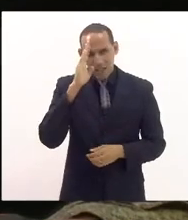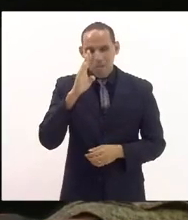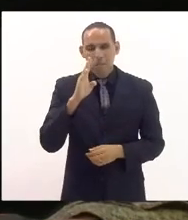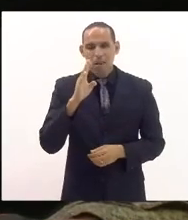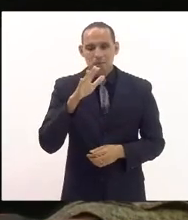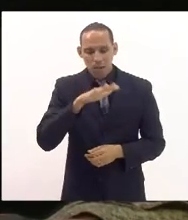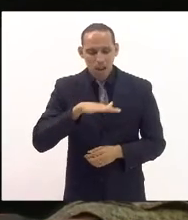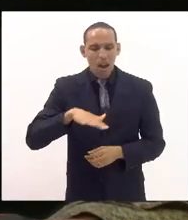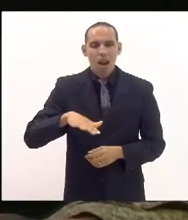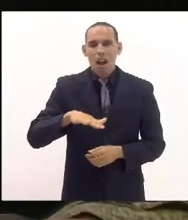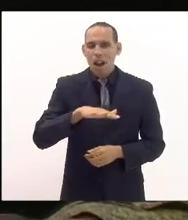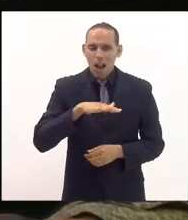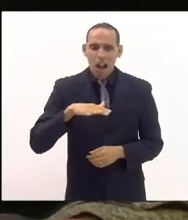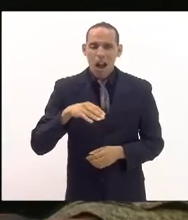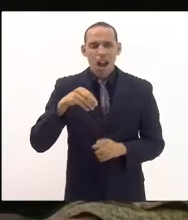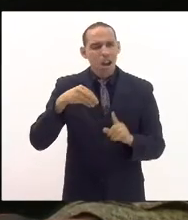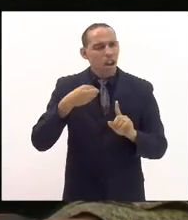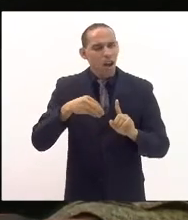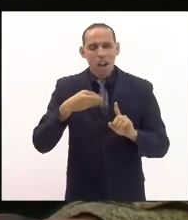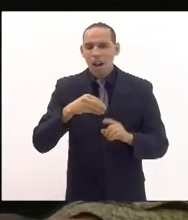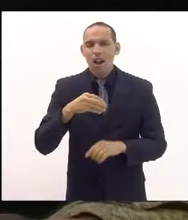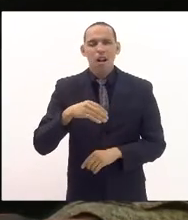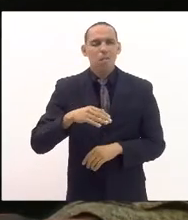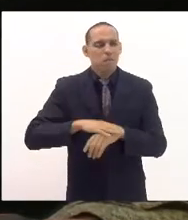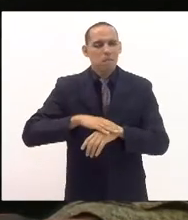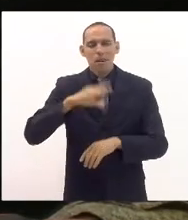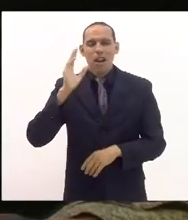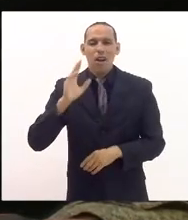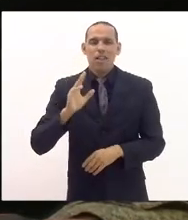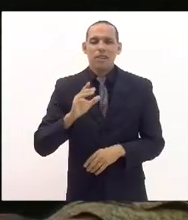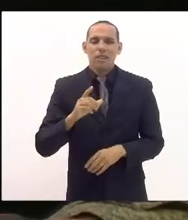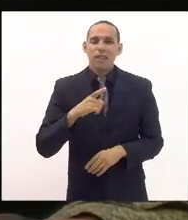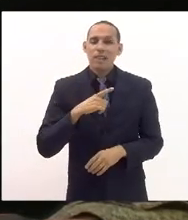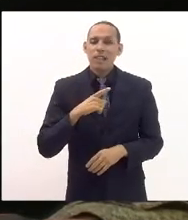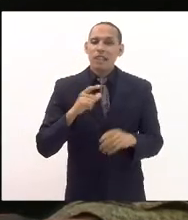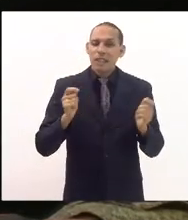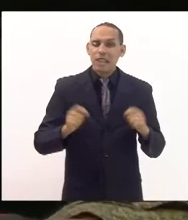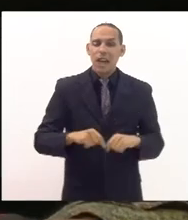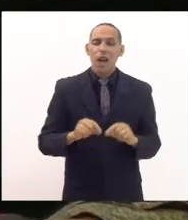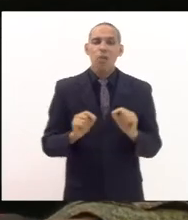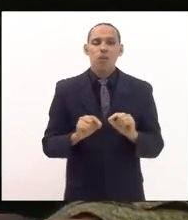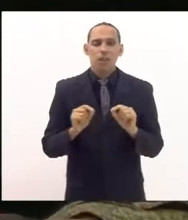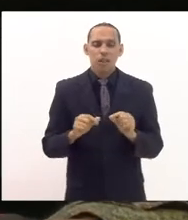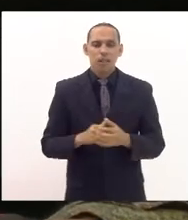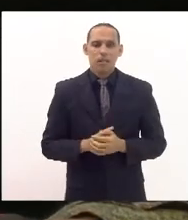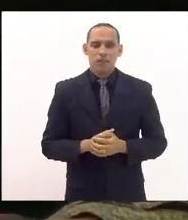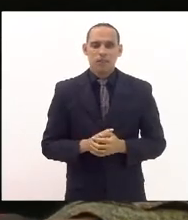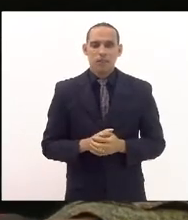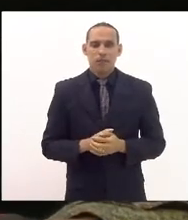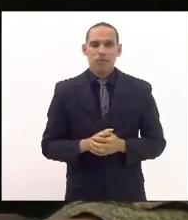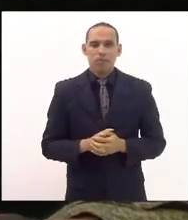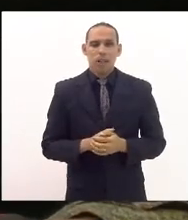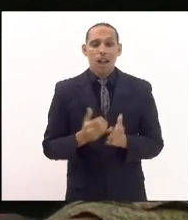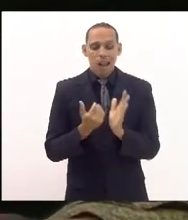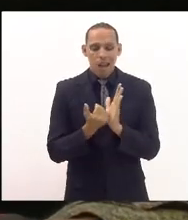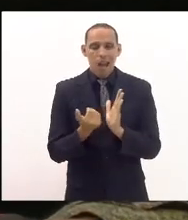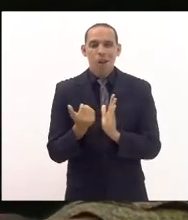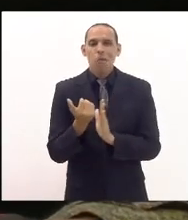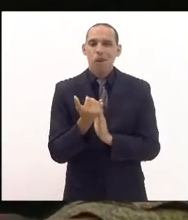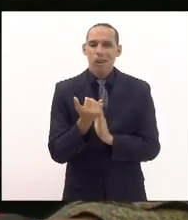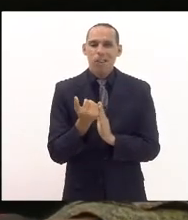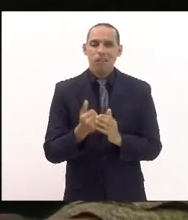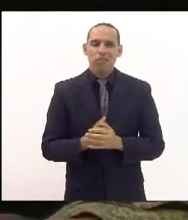nas áreas mais vulneráveis né a gente tem a possibilidade de ampliar